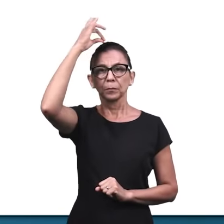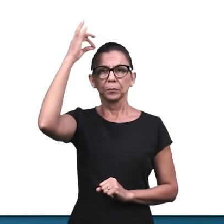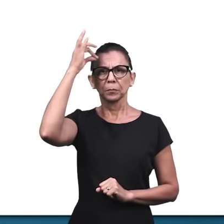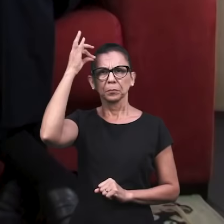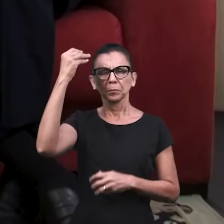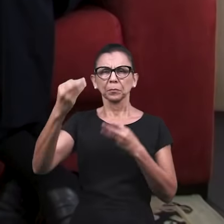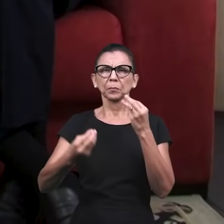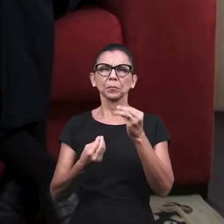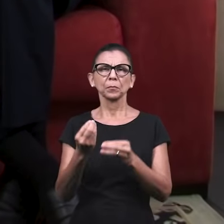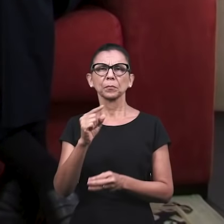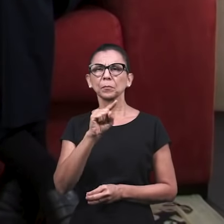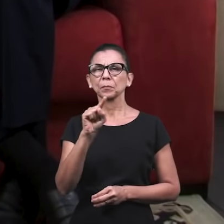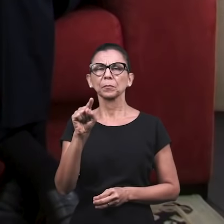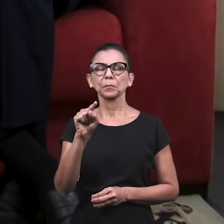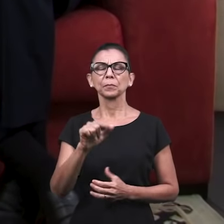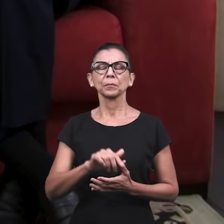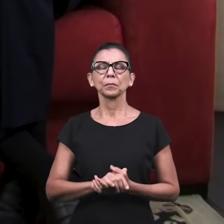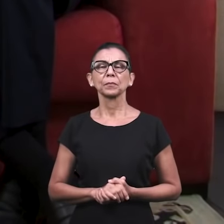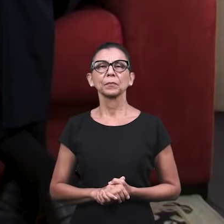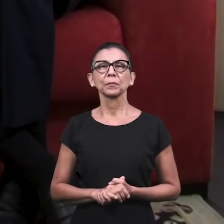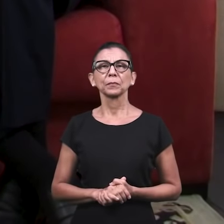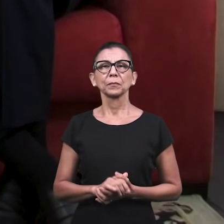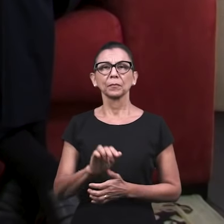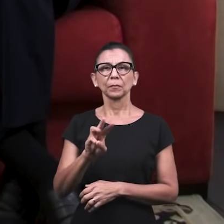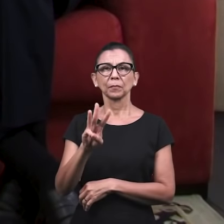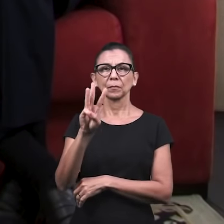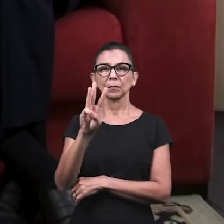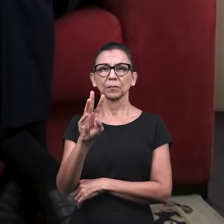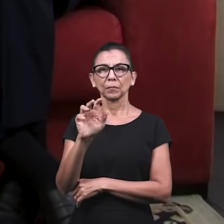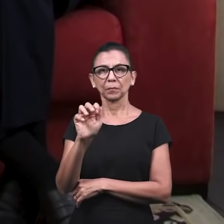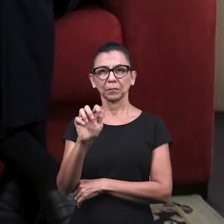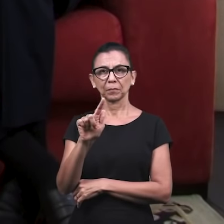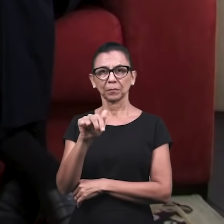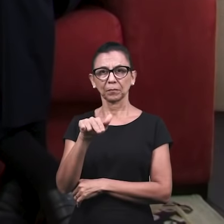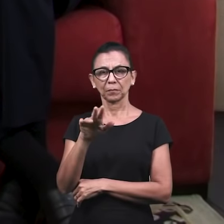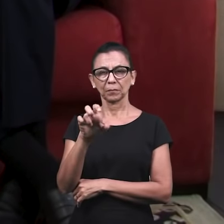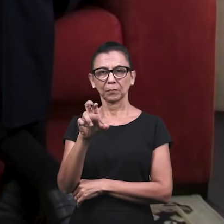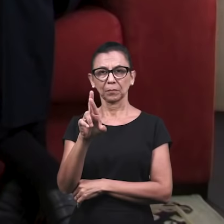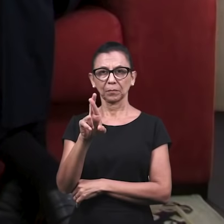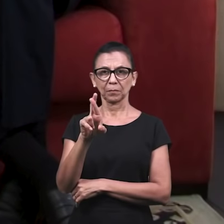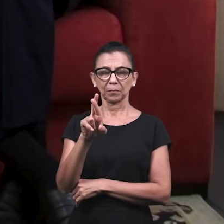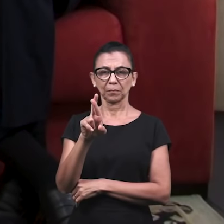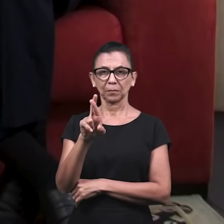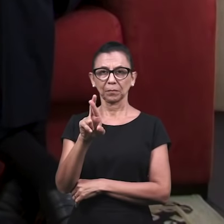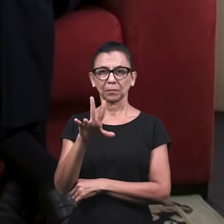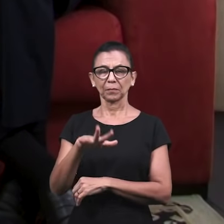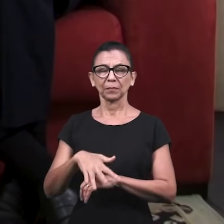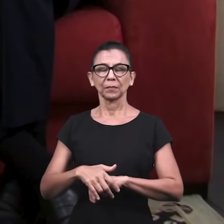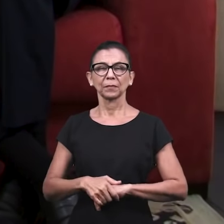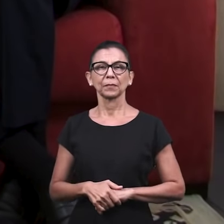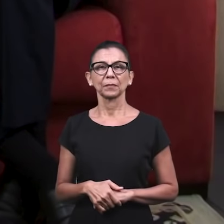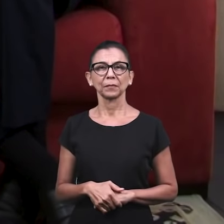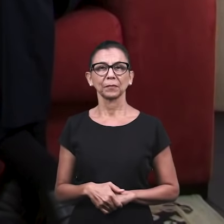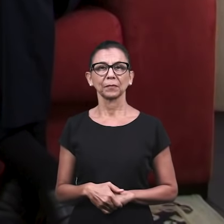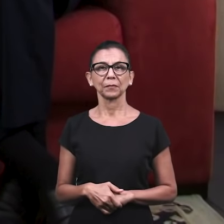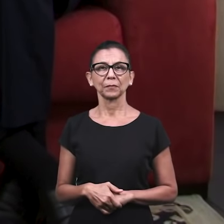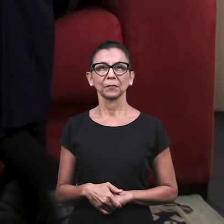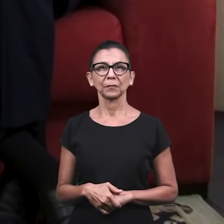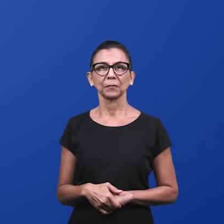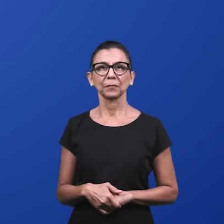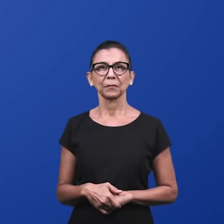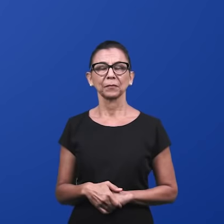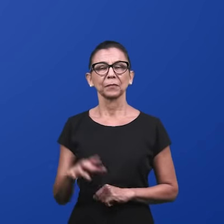Santo? Temos a resposta do jovem Wagner Felipe, de Santo Ângelo, Rio Grande do Sul. Vamos ouvir então com